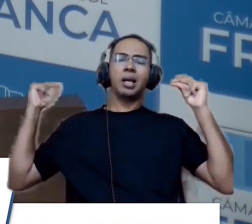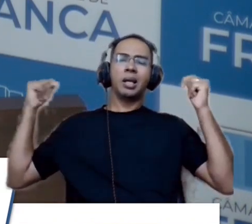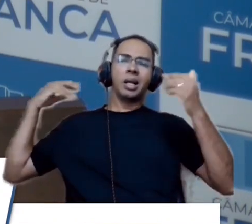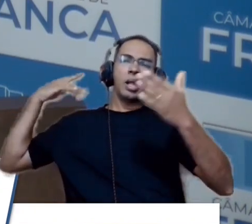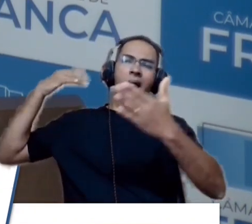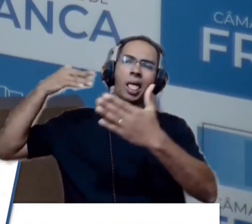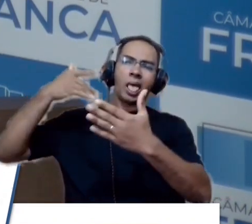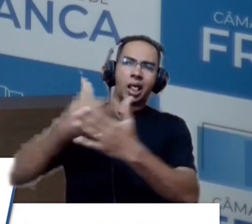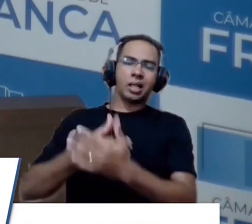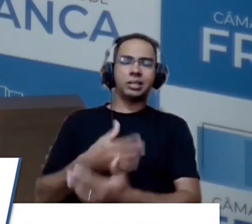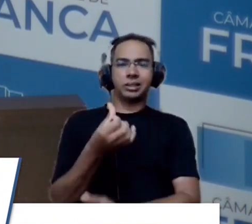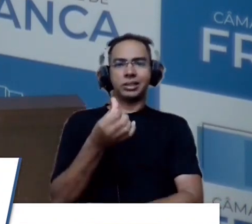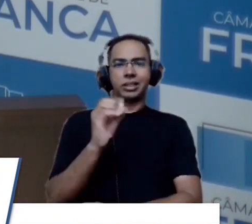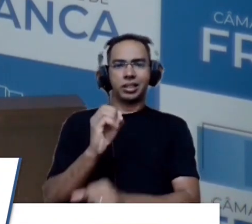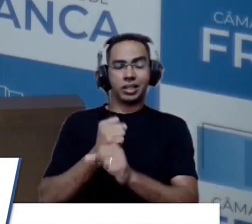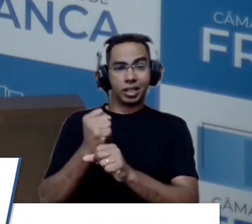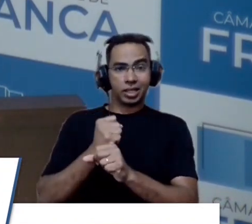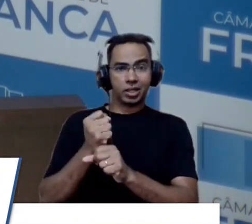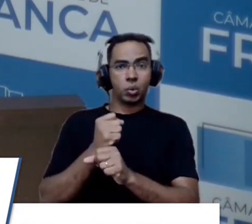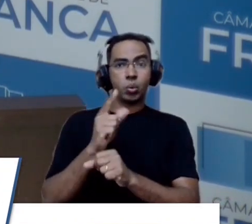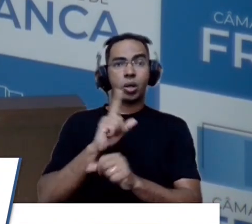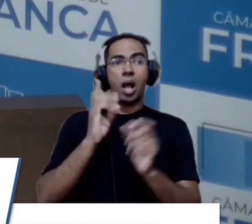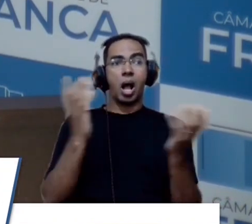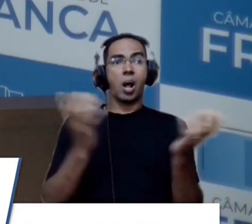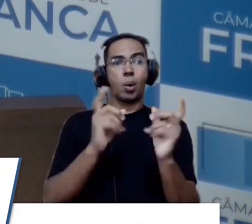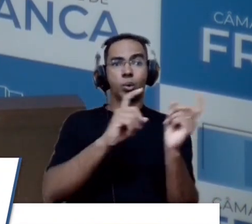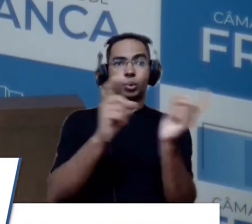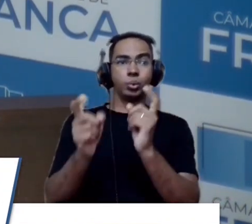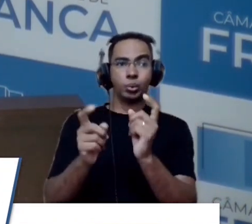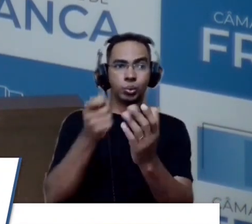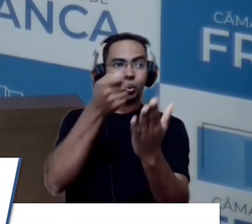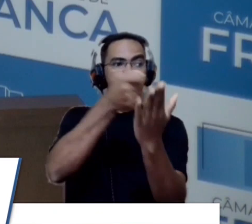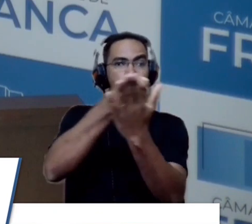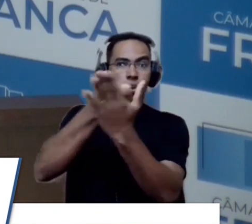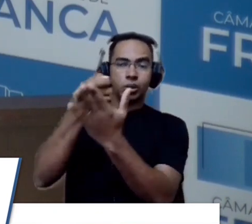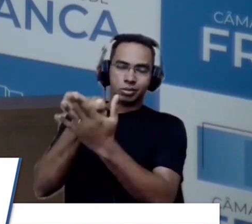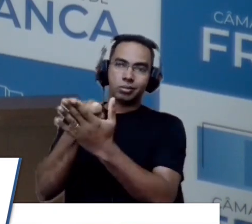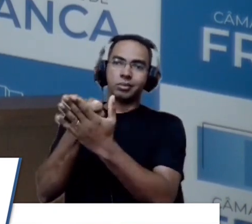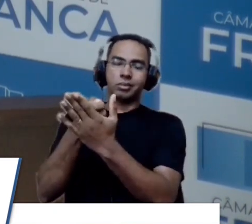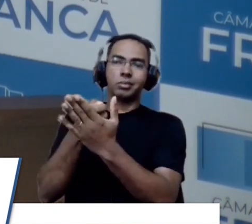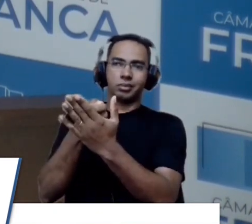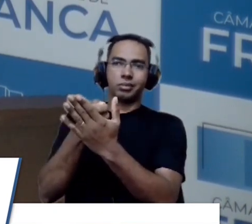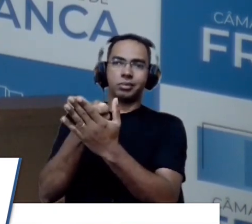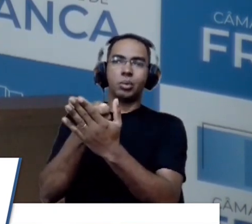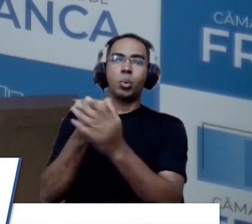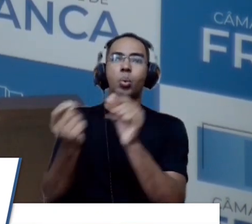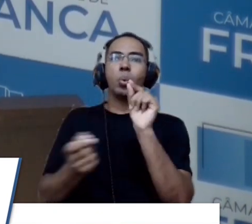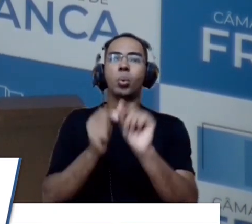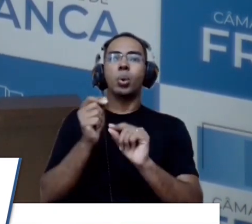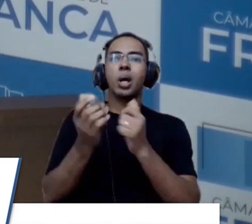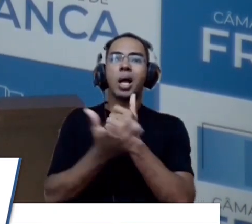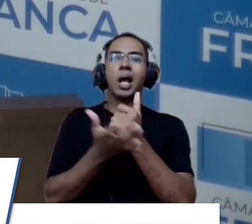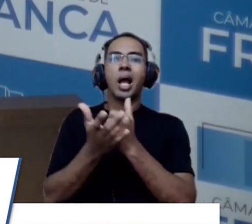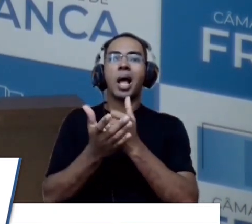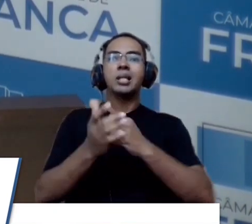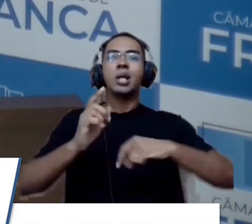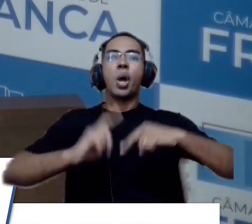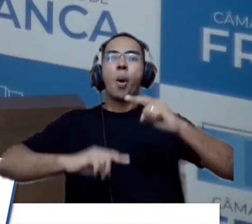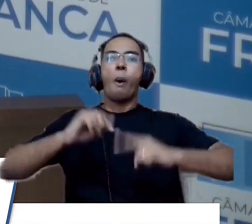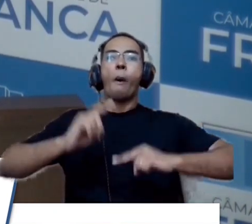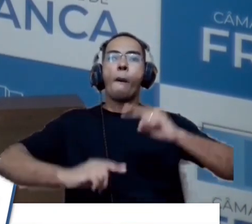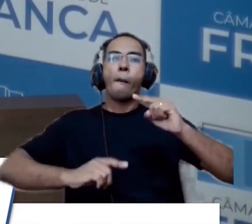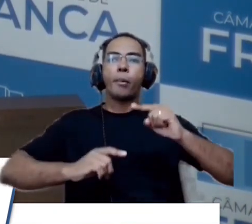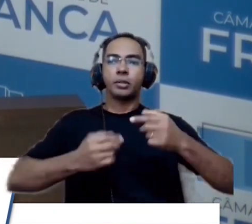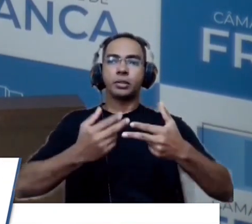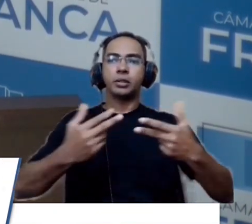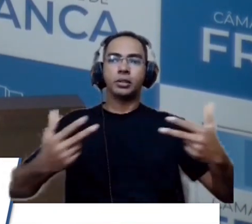anos. E isso tudo que está discutindo aí de tributar, está se discutindo em cima de produtos, mercadoria.